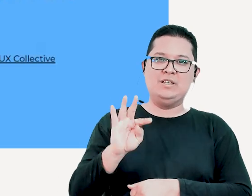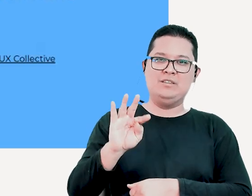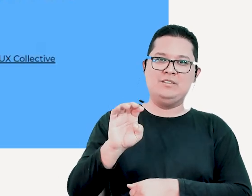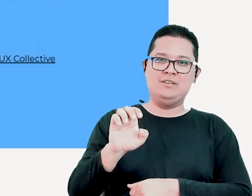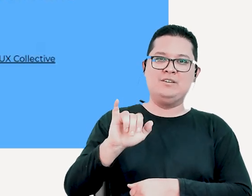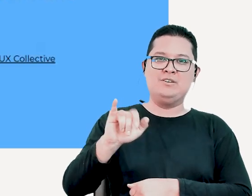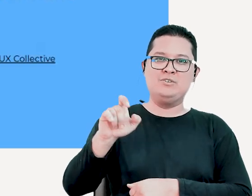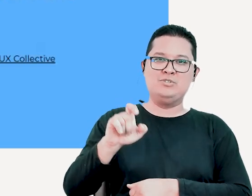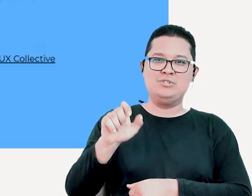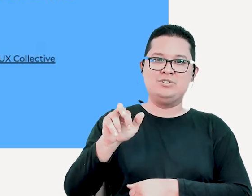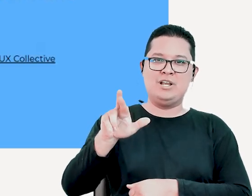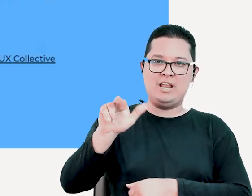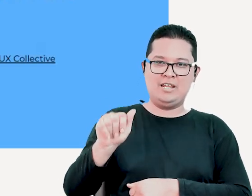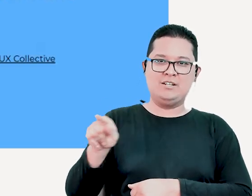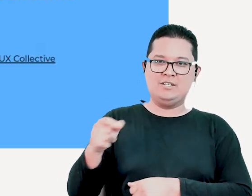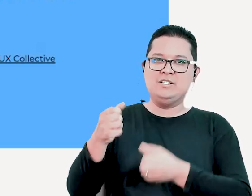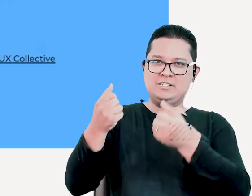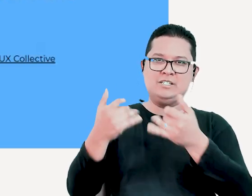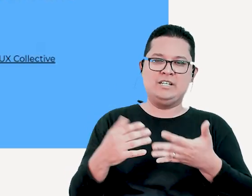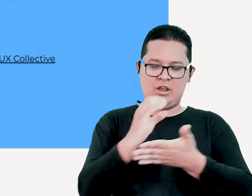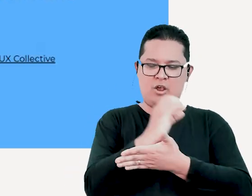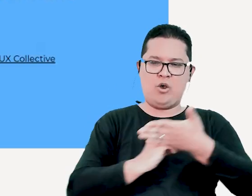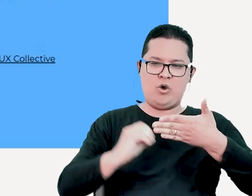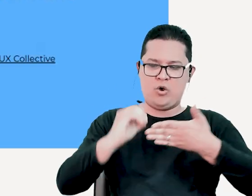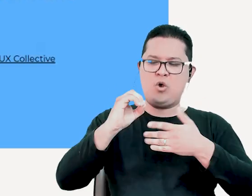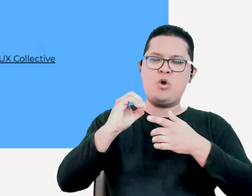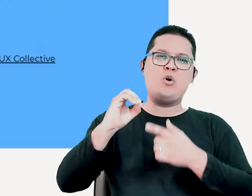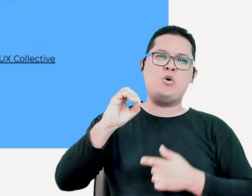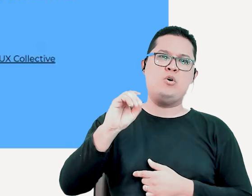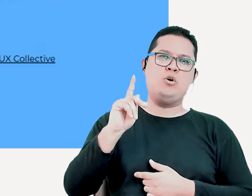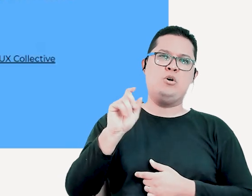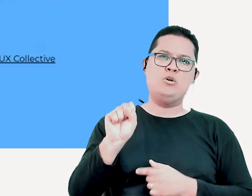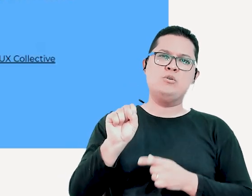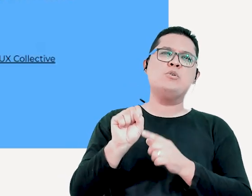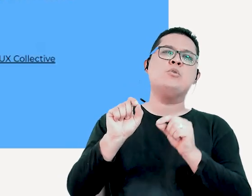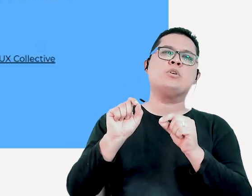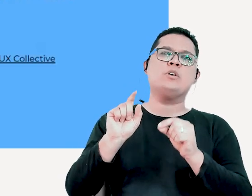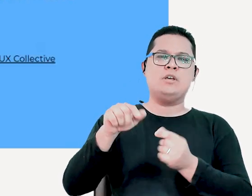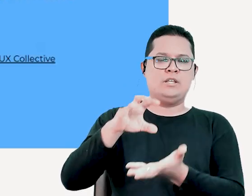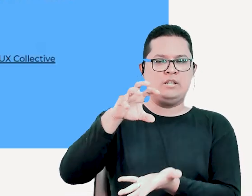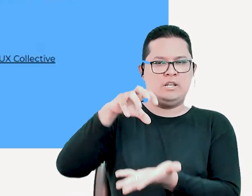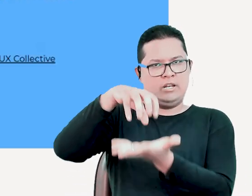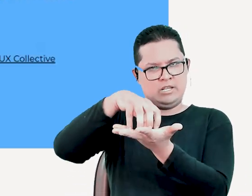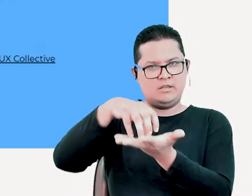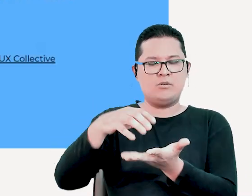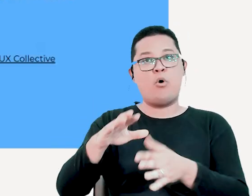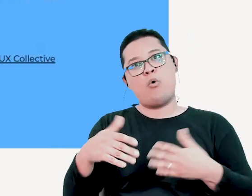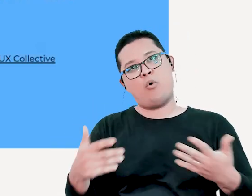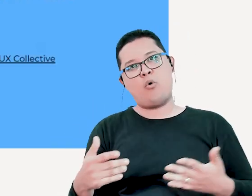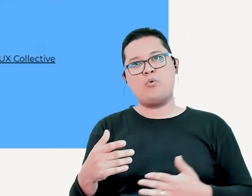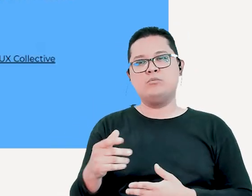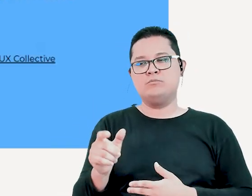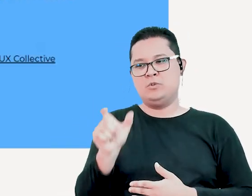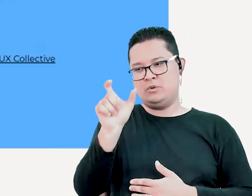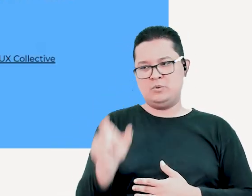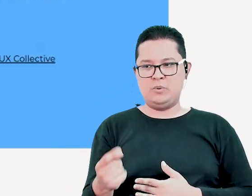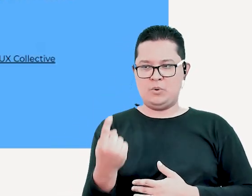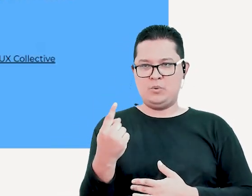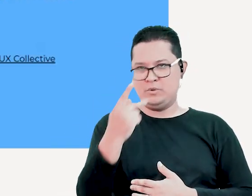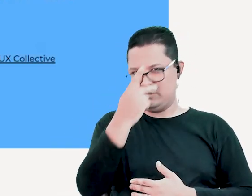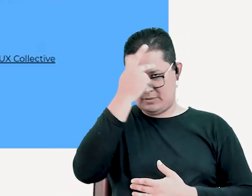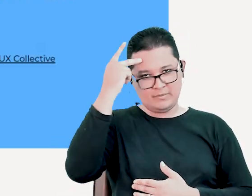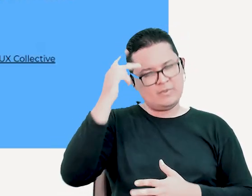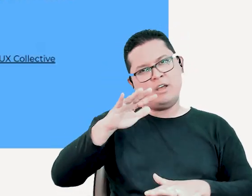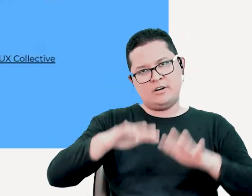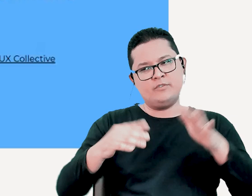Então, Ops é o quê, né? É o departamento ou a pessoa, porque nem sempre somos em várias pessoas, né? Que